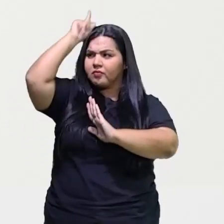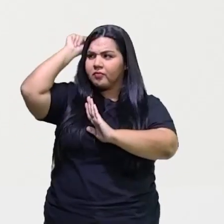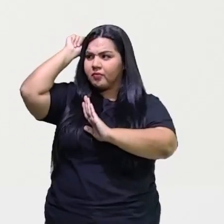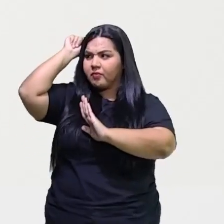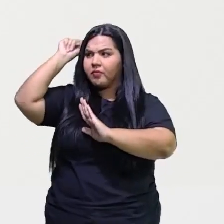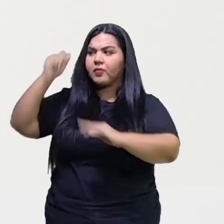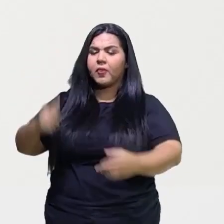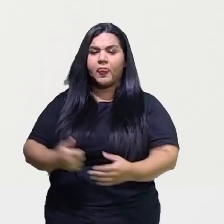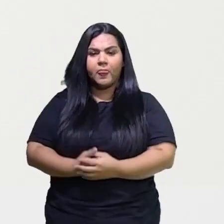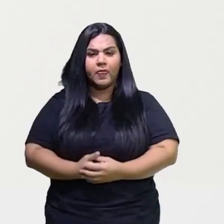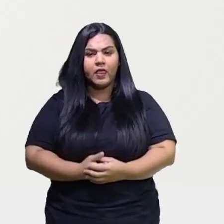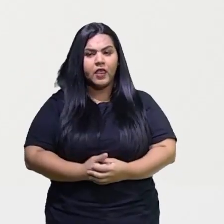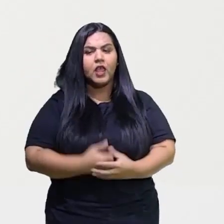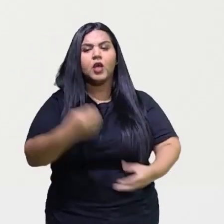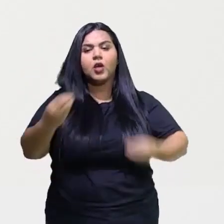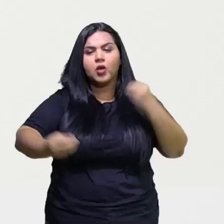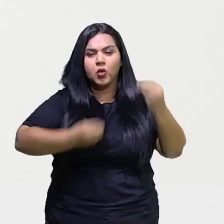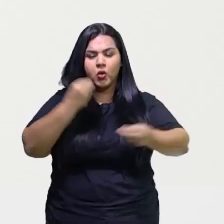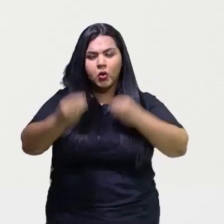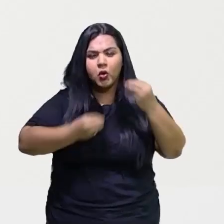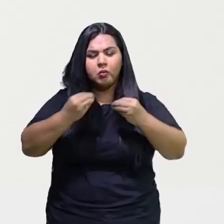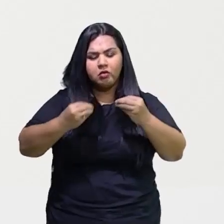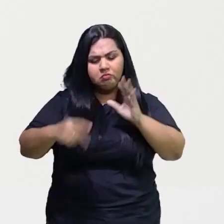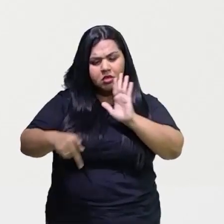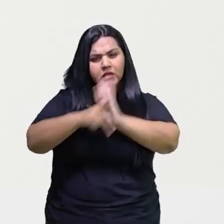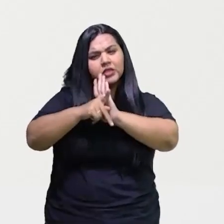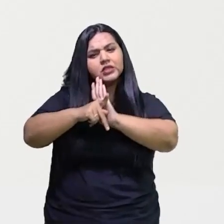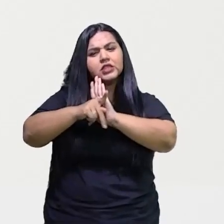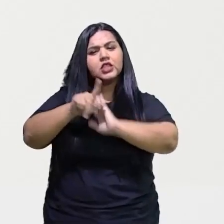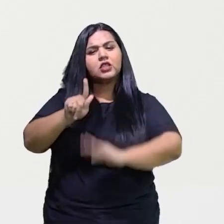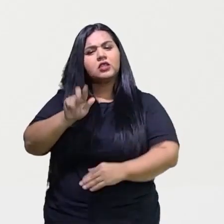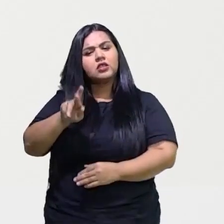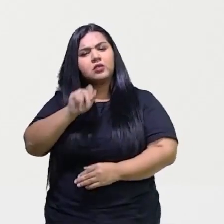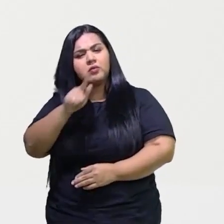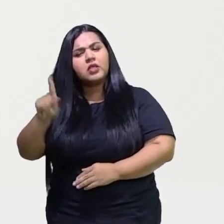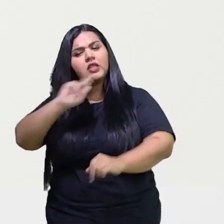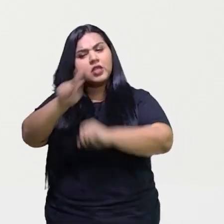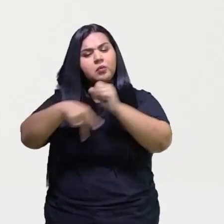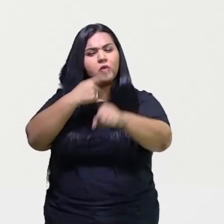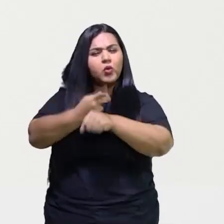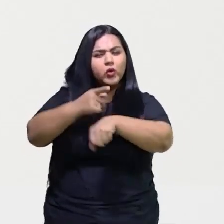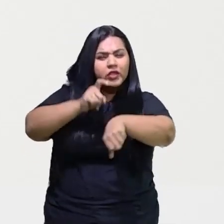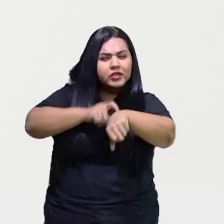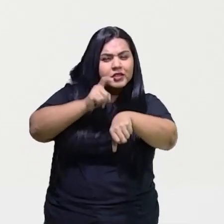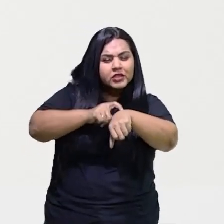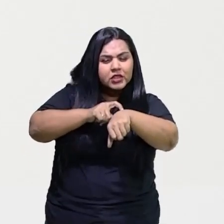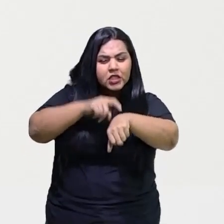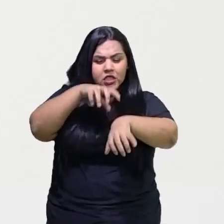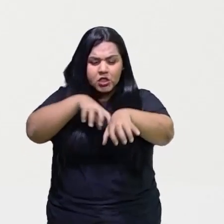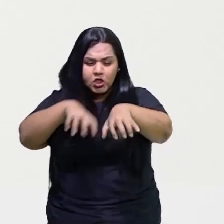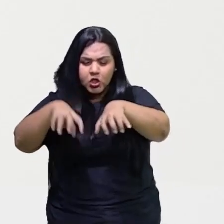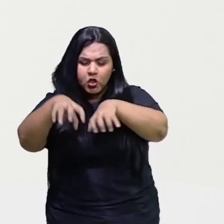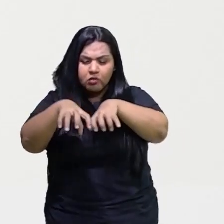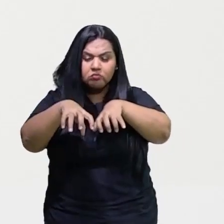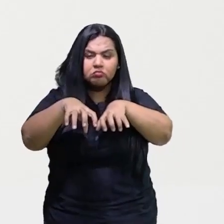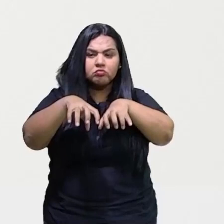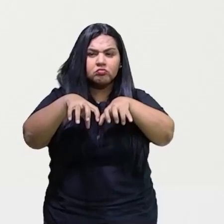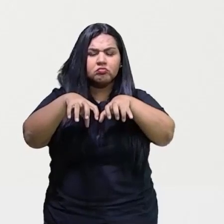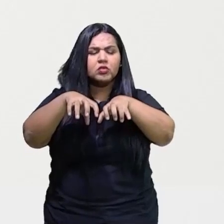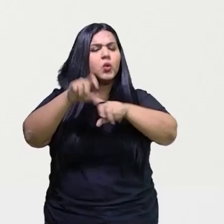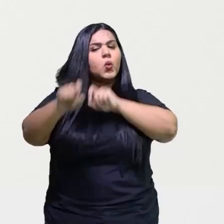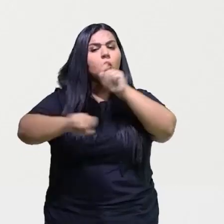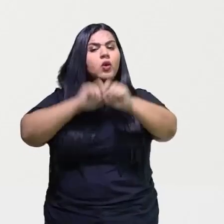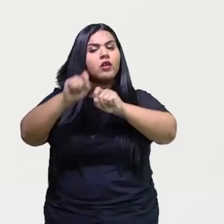Grão-Pará. Como o Amazonas pertencia à província do Grão-Pará, depois de um tempo, essa província chegaria a ser dividida, que